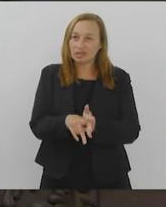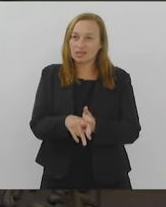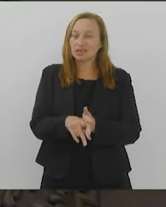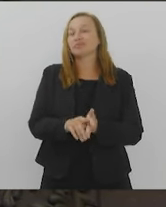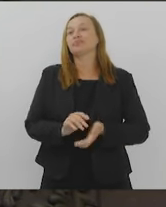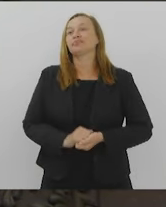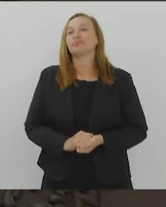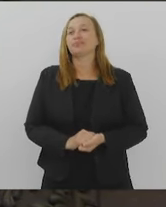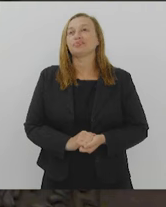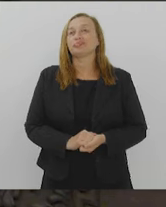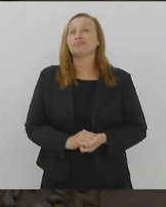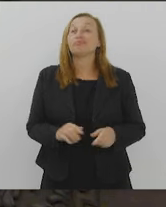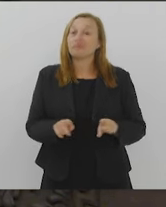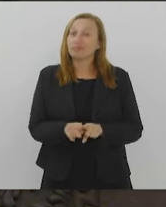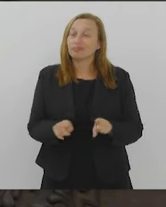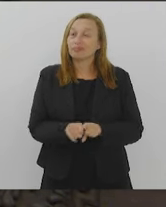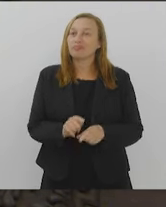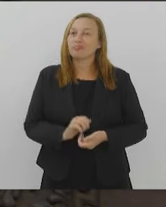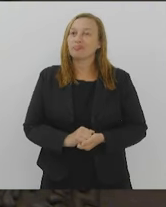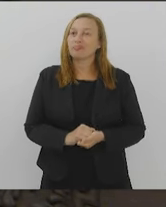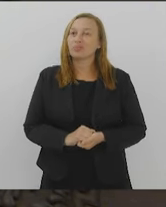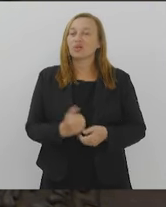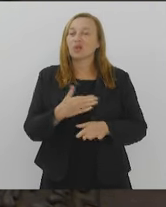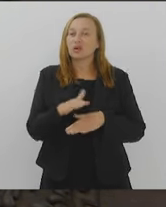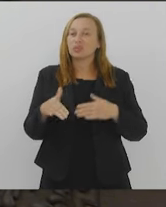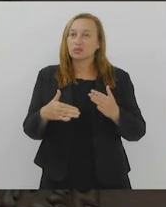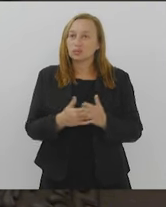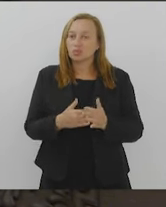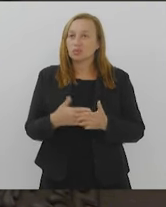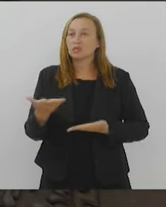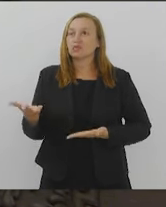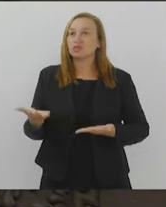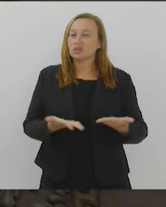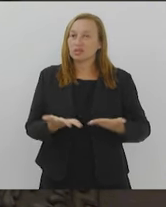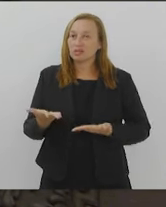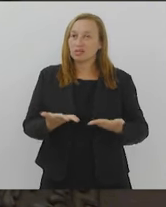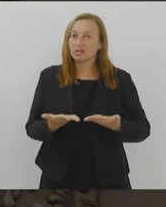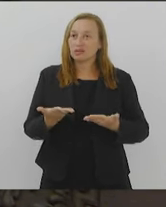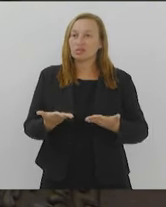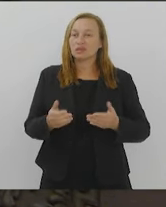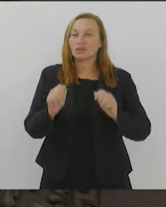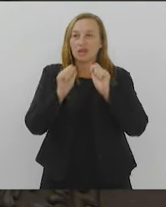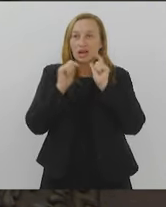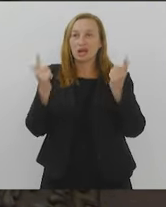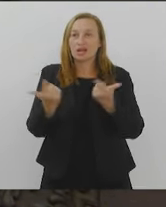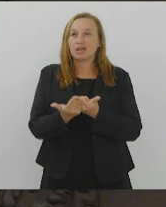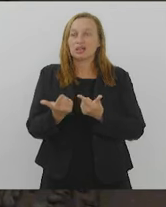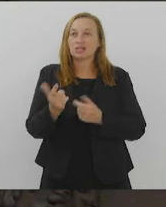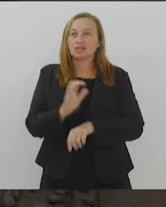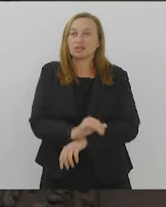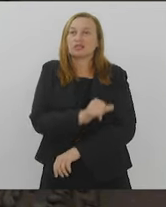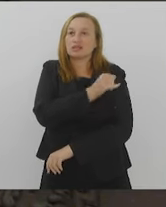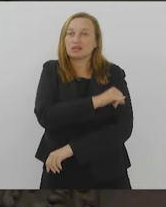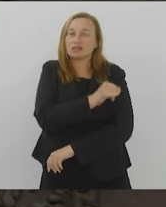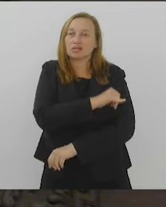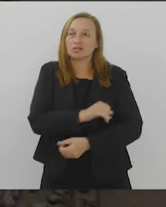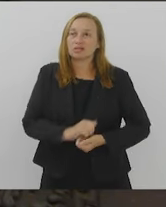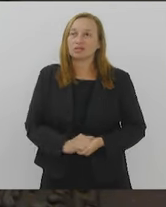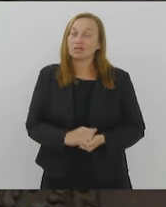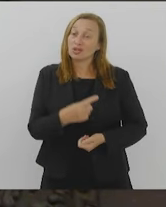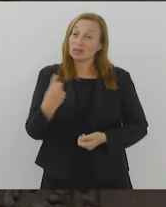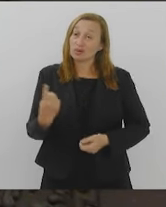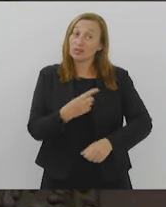parte. Também todos os servidores da Assembleia Legislativa do Rio de Janeiro, que nós